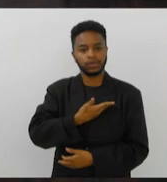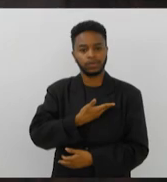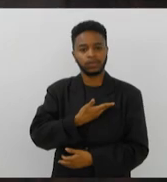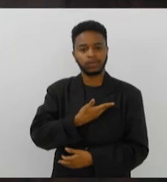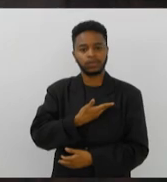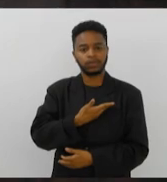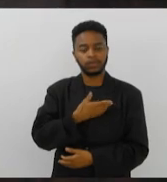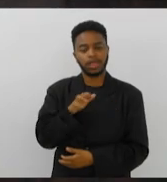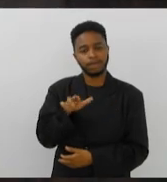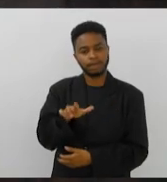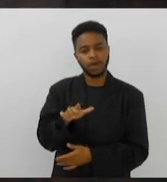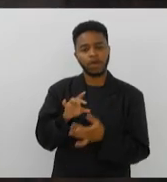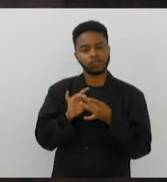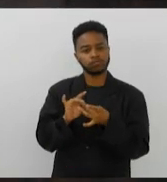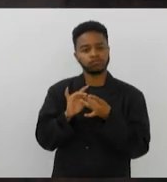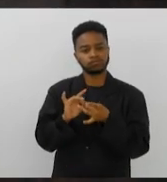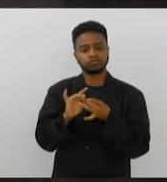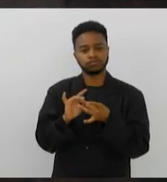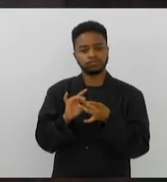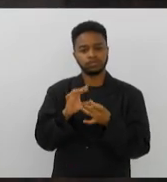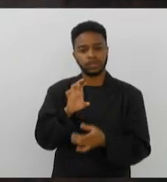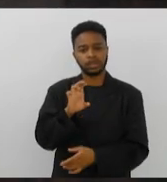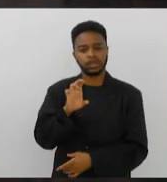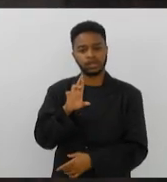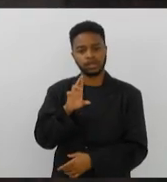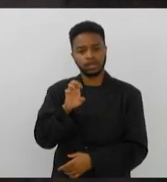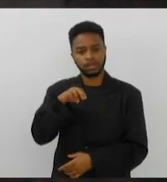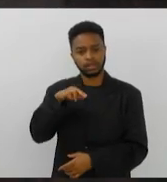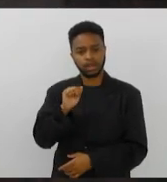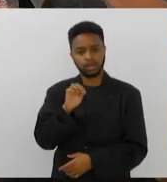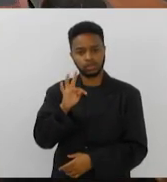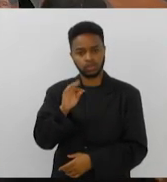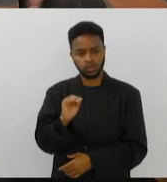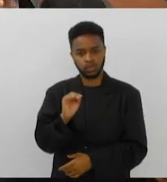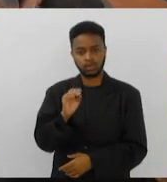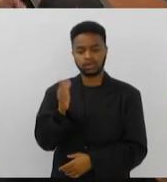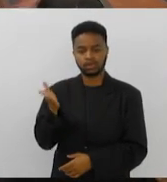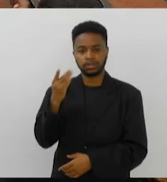colega irmãozão Renato Miranda deputado